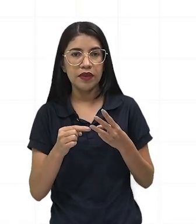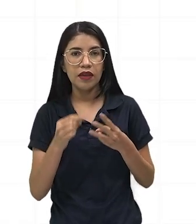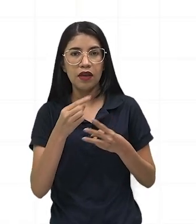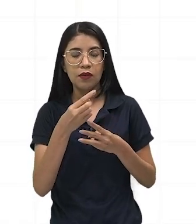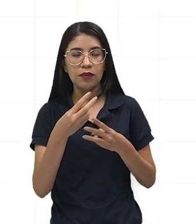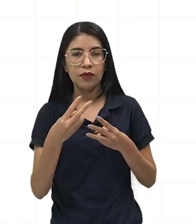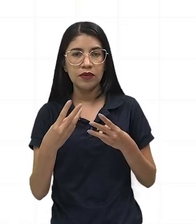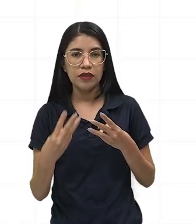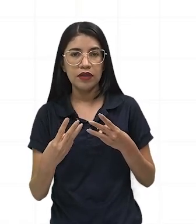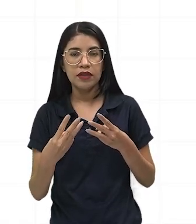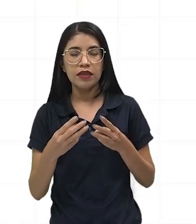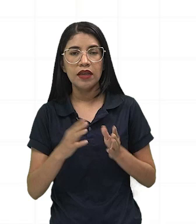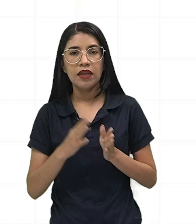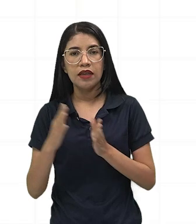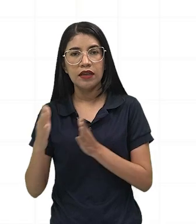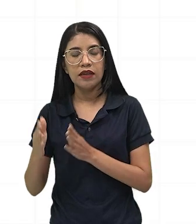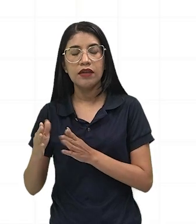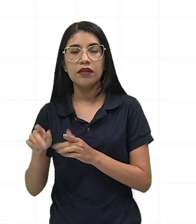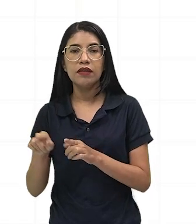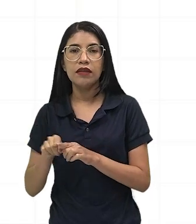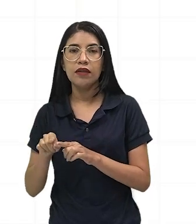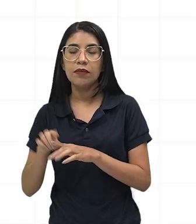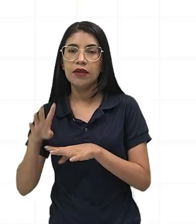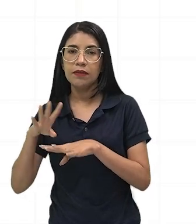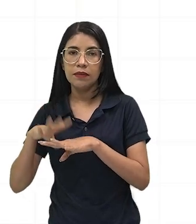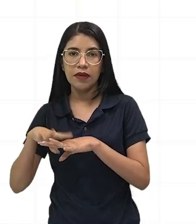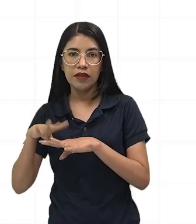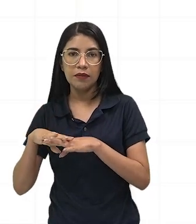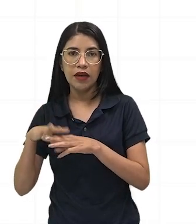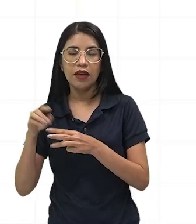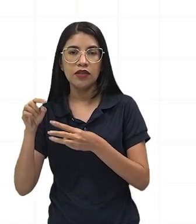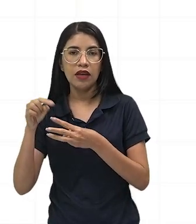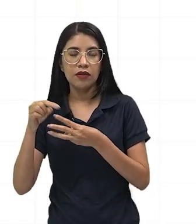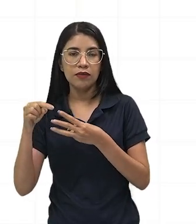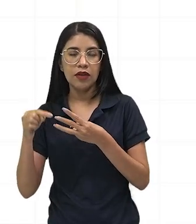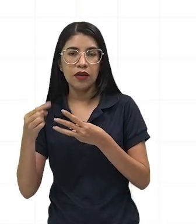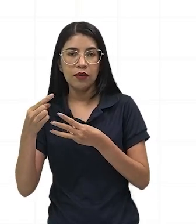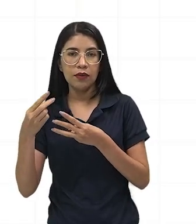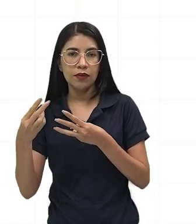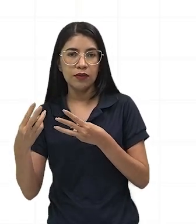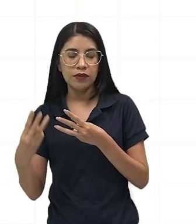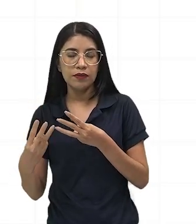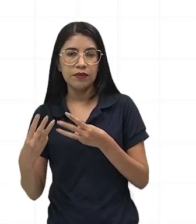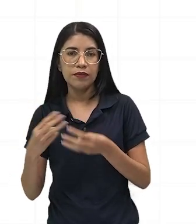E depois matemática.